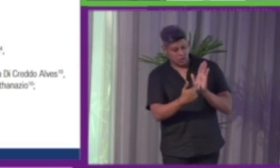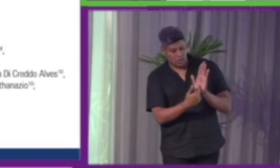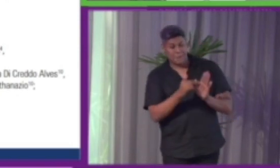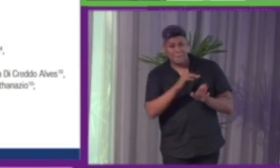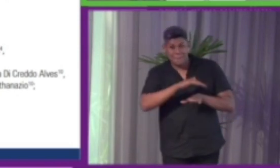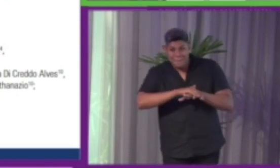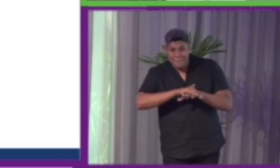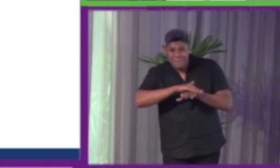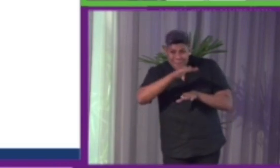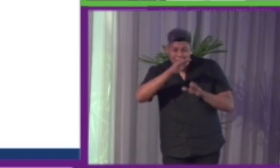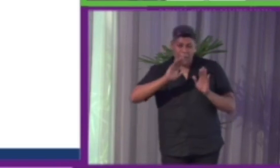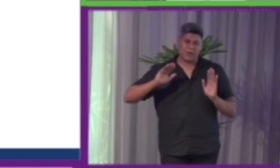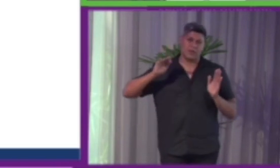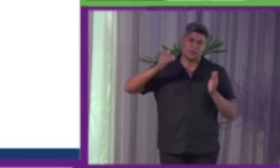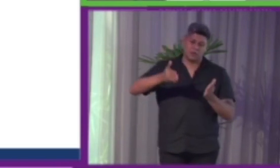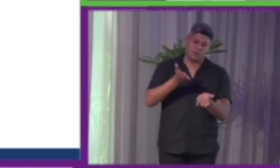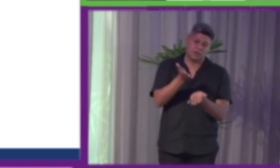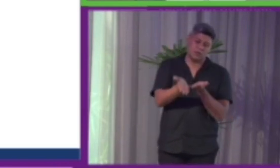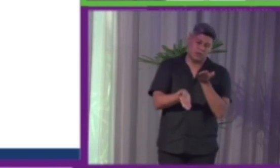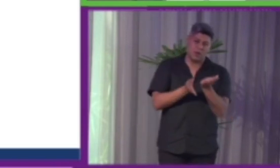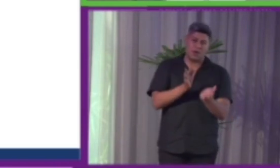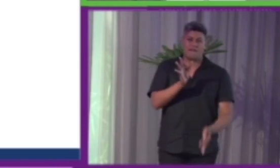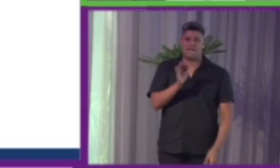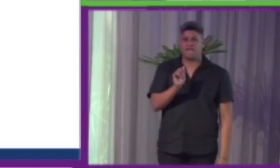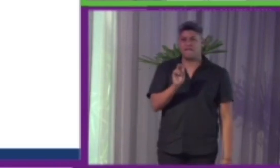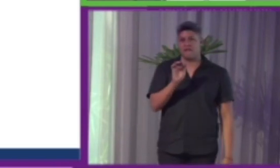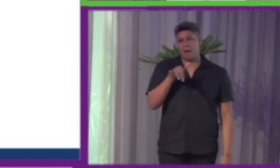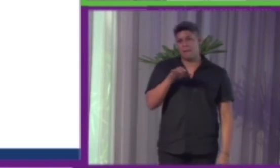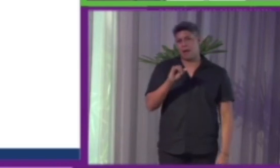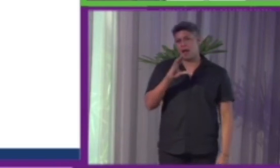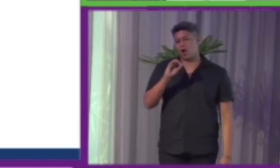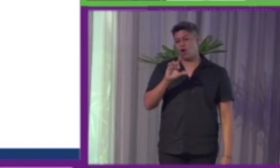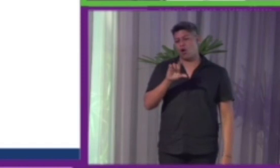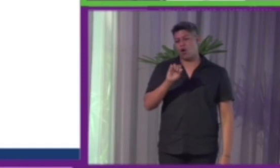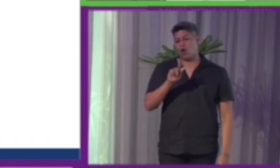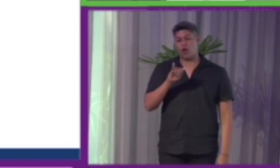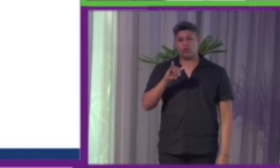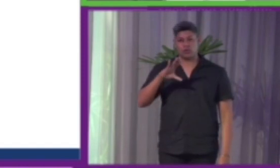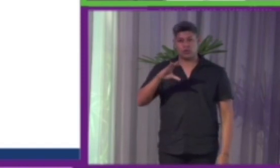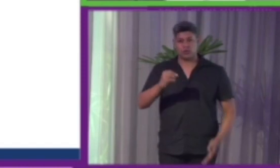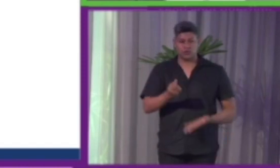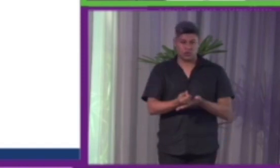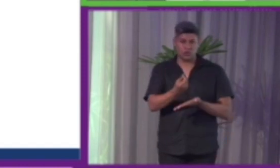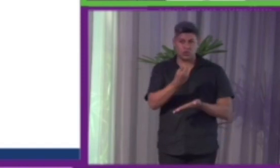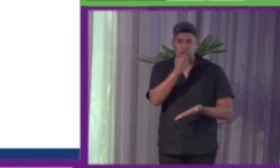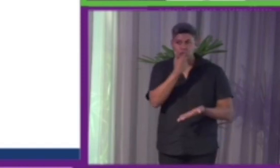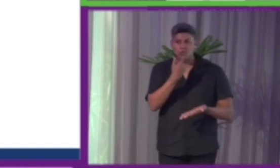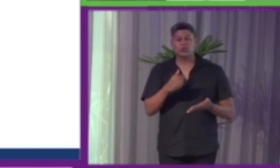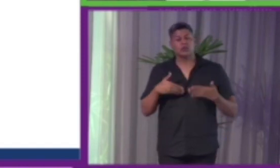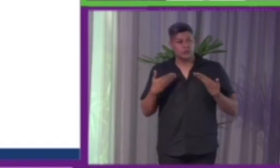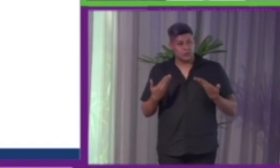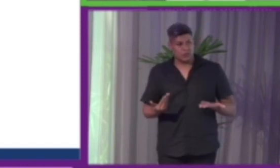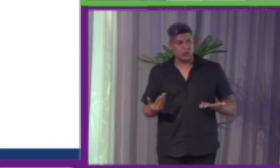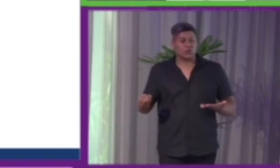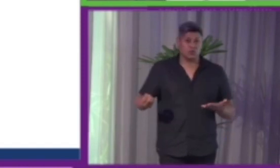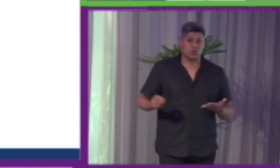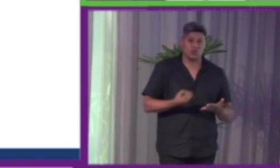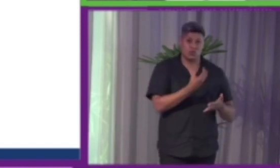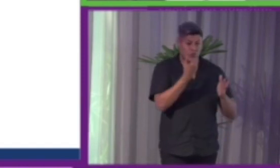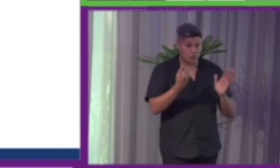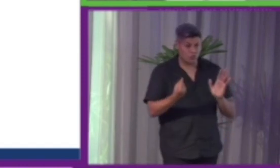mais específica do tratamento farmacológico pulmonar da fibrose cística, e que esse, inclusive, foi um novo